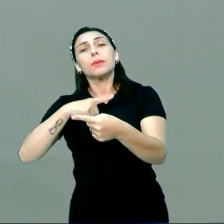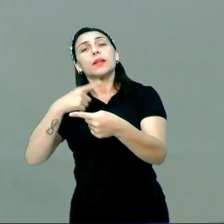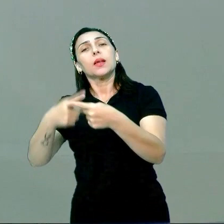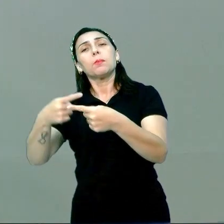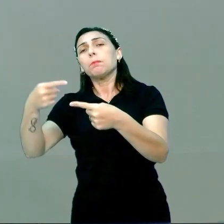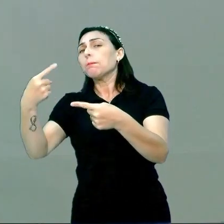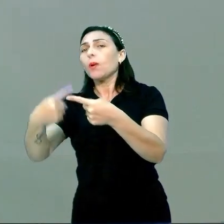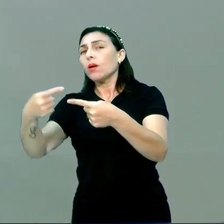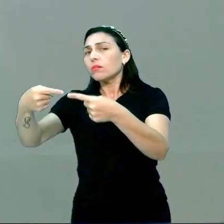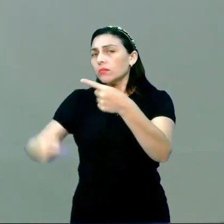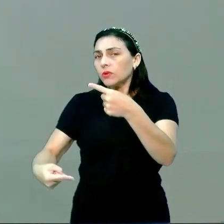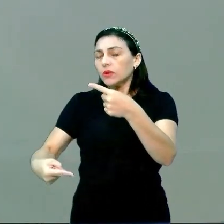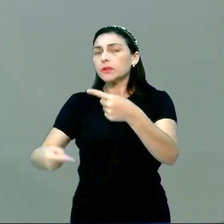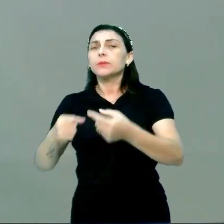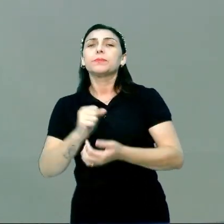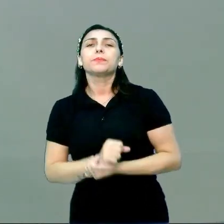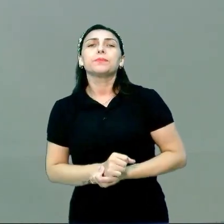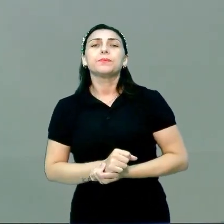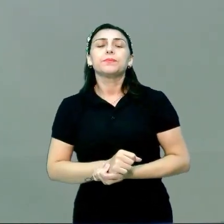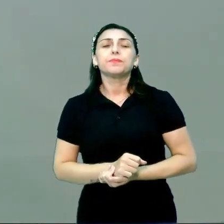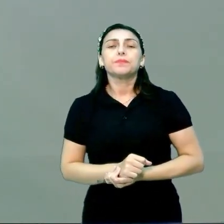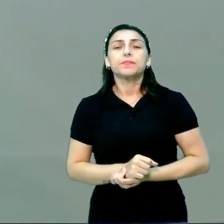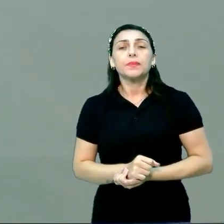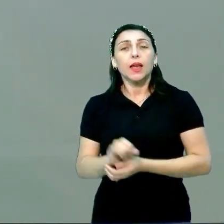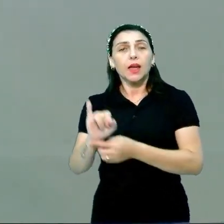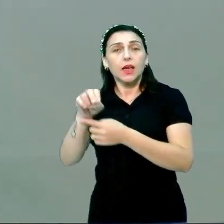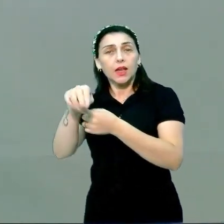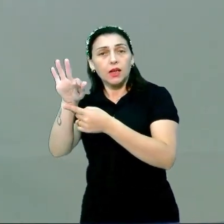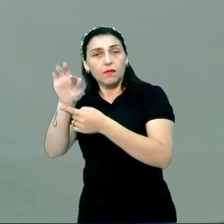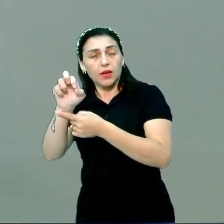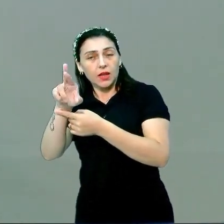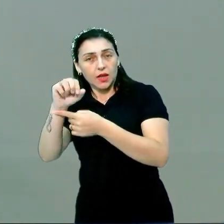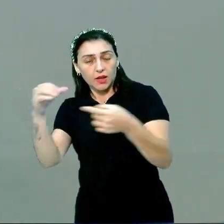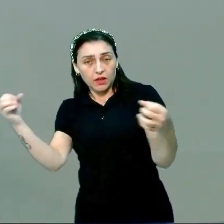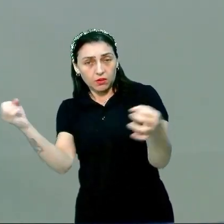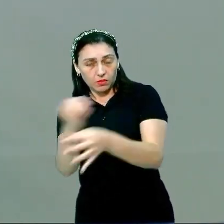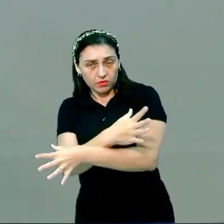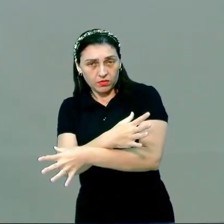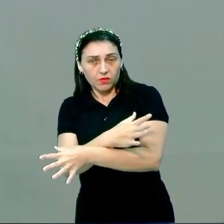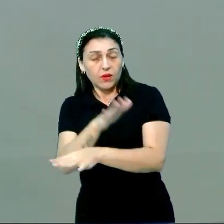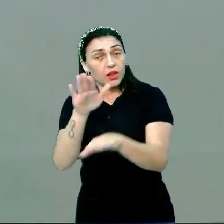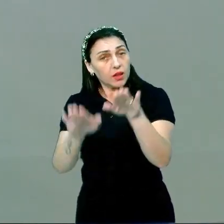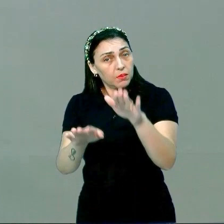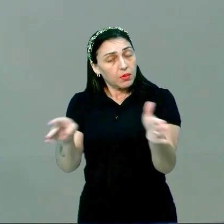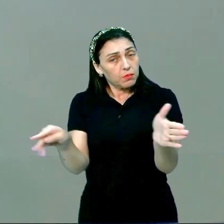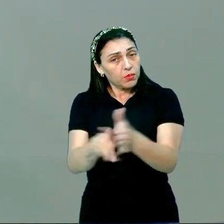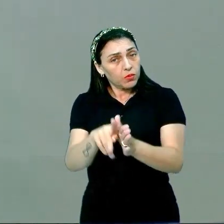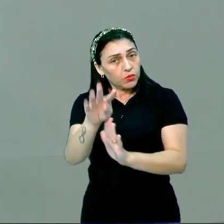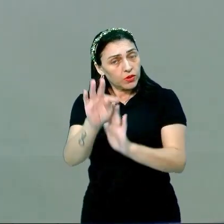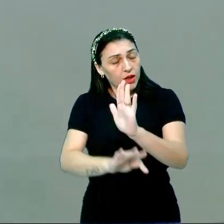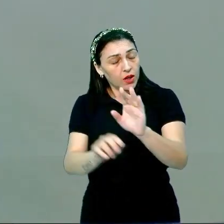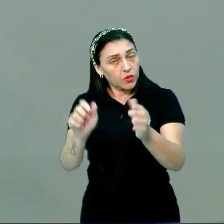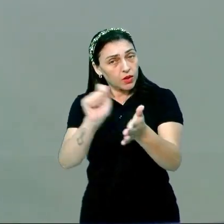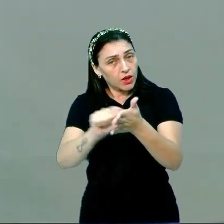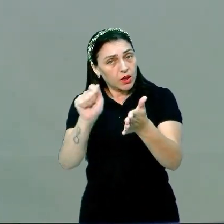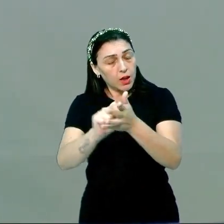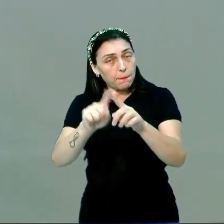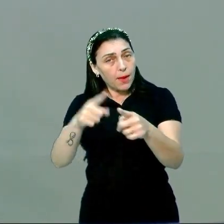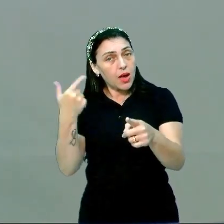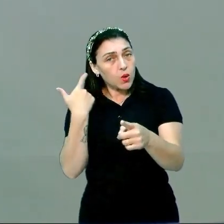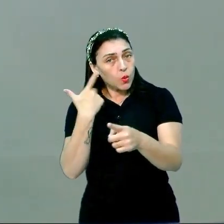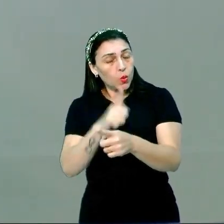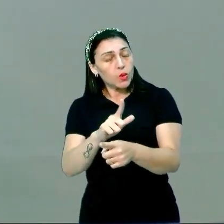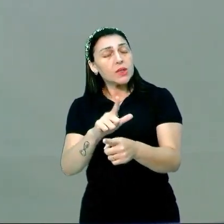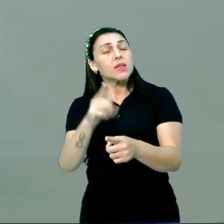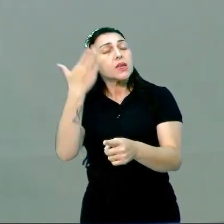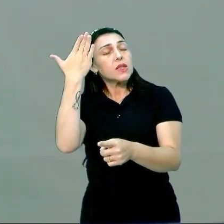porquê, tá? E na inferência não, a gente chega a uma conclusão lógica de acordo com o texto, não está escrito, mas eu consegui